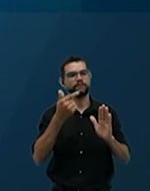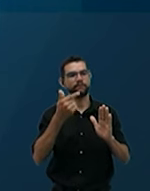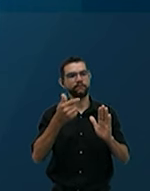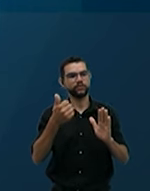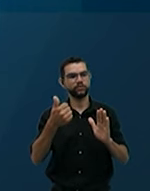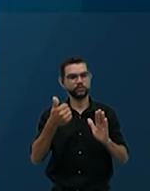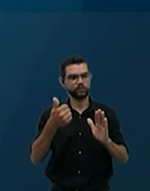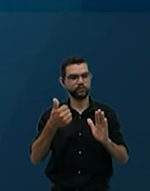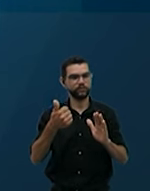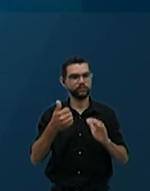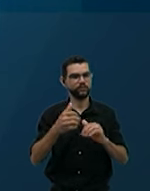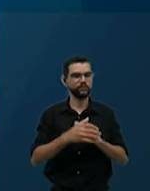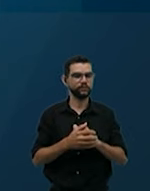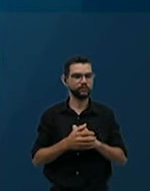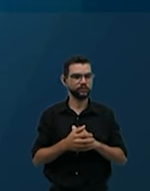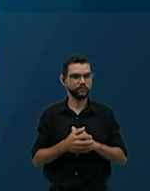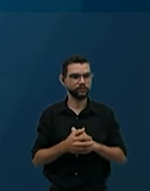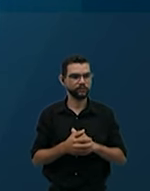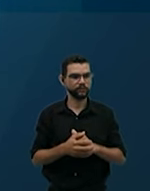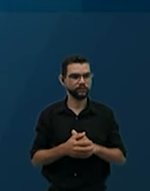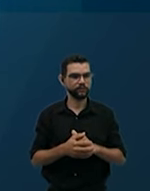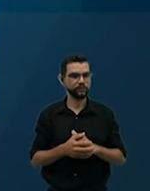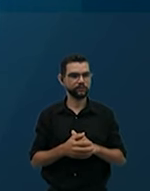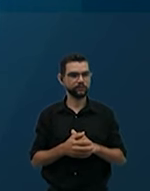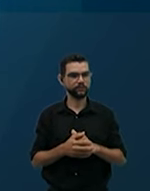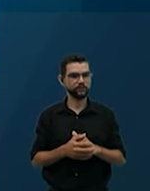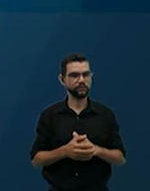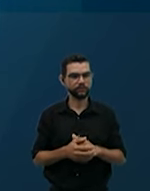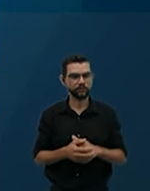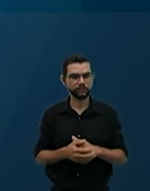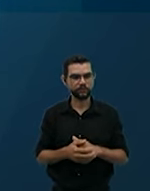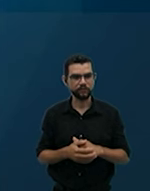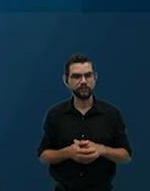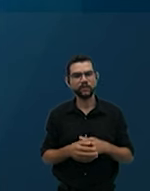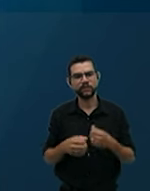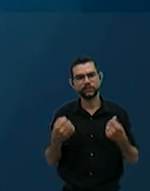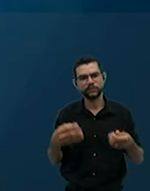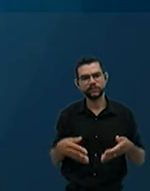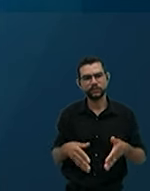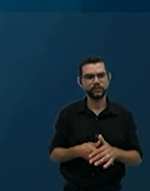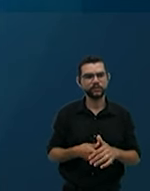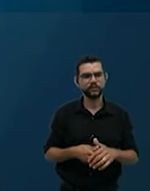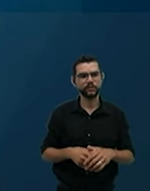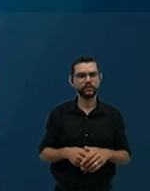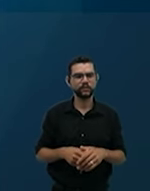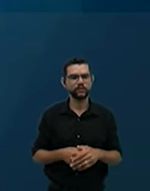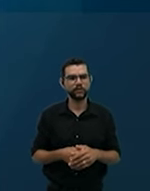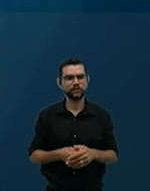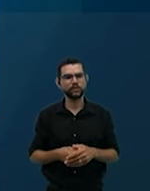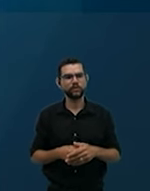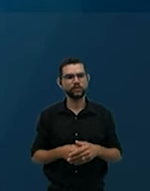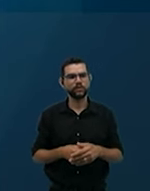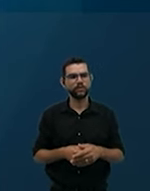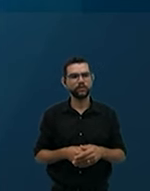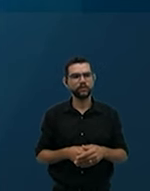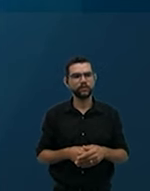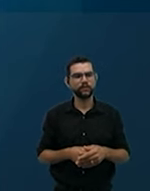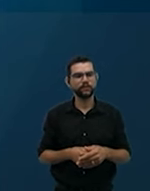contados, computados a partir da data de publicação da Lei 10.559, de